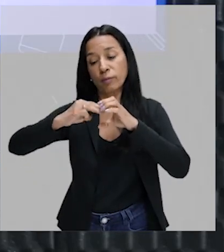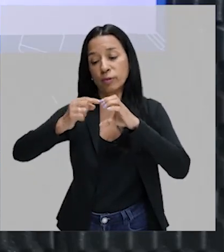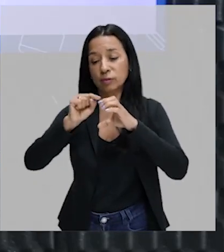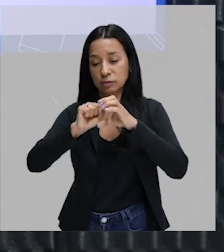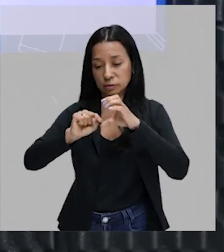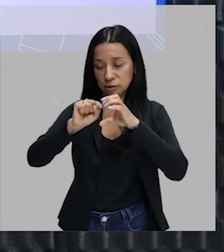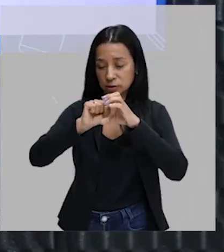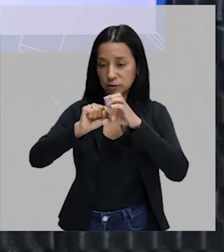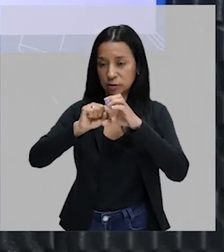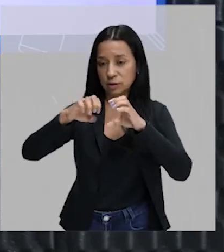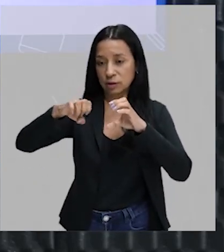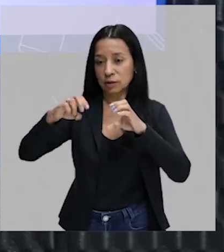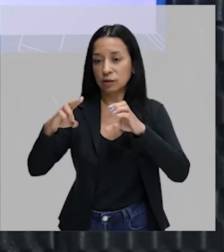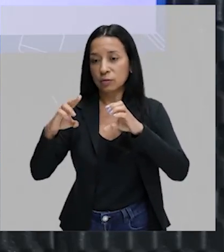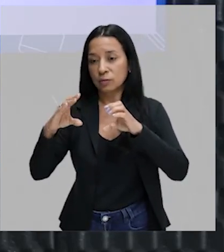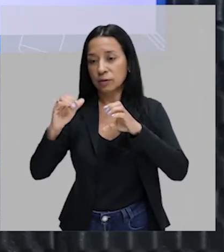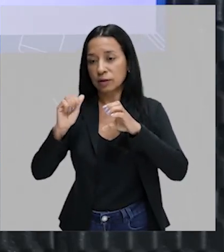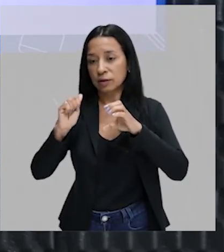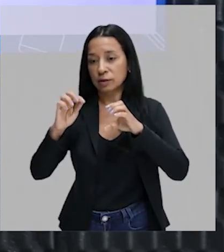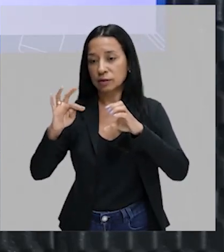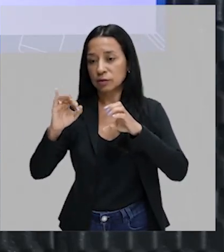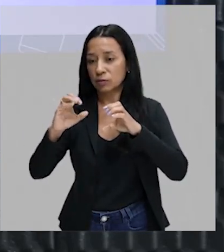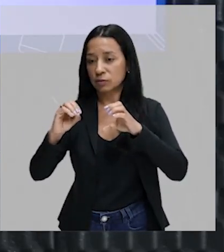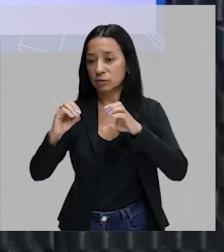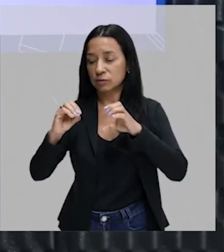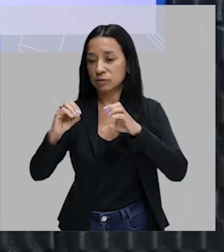célula eucariótica, certo?